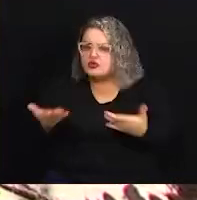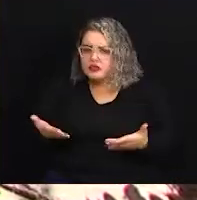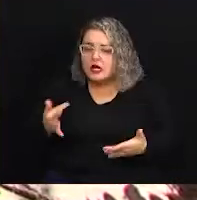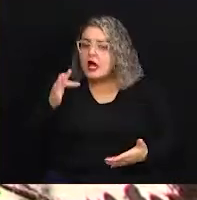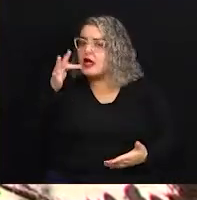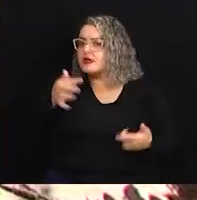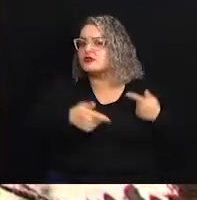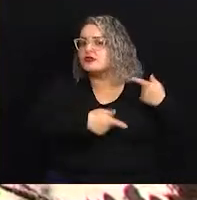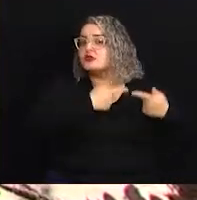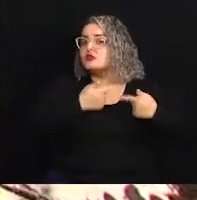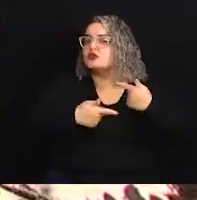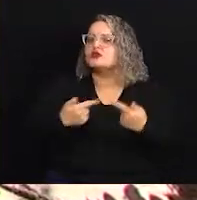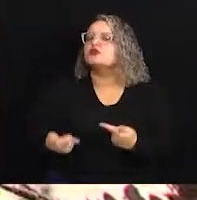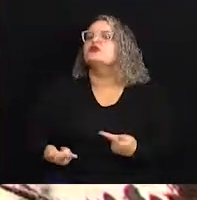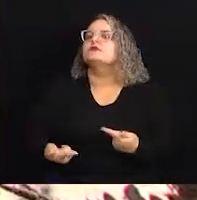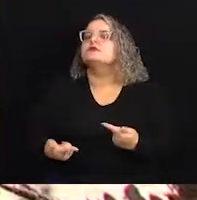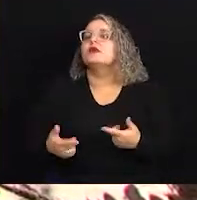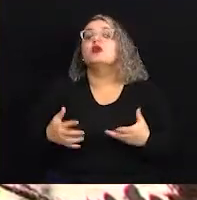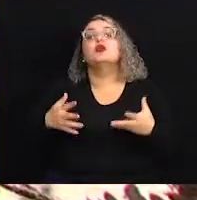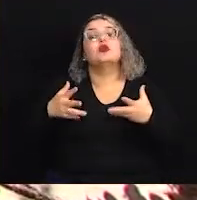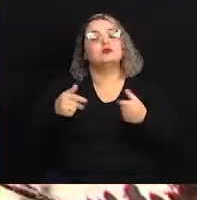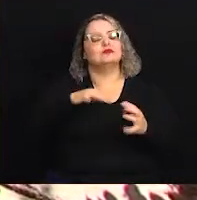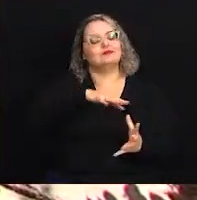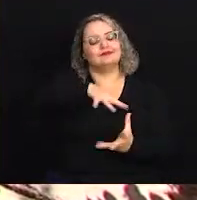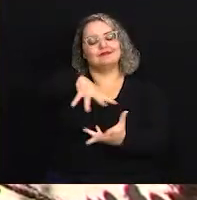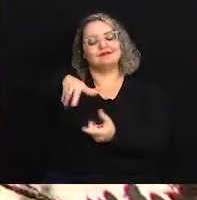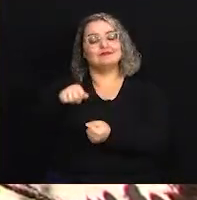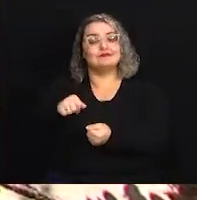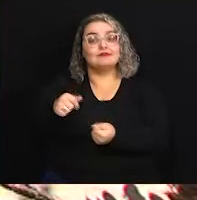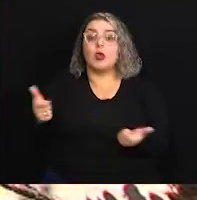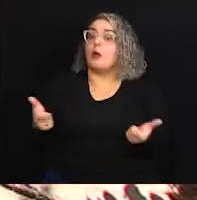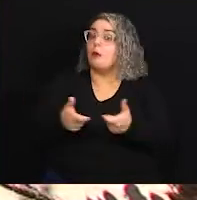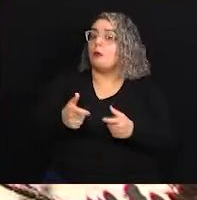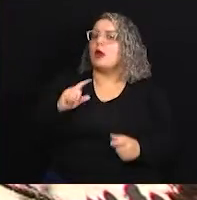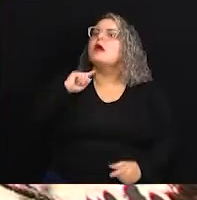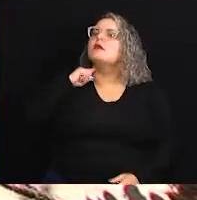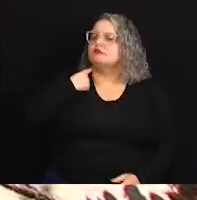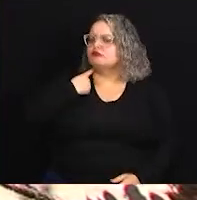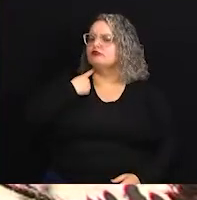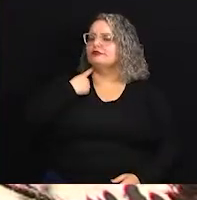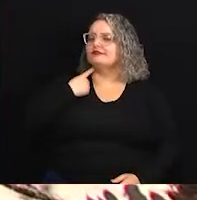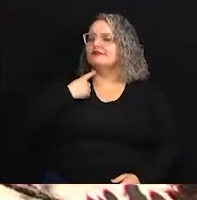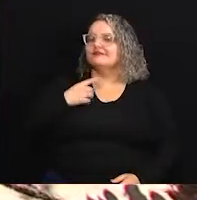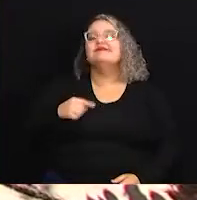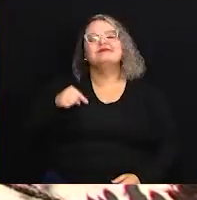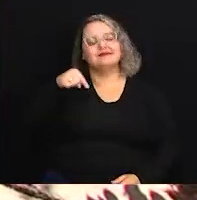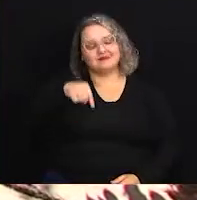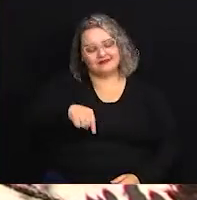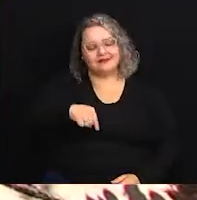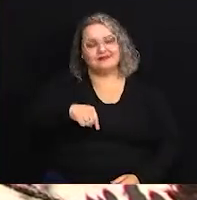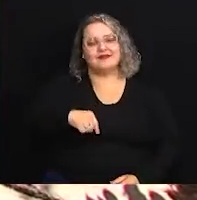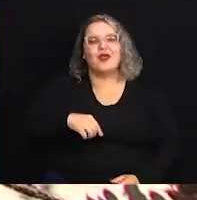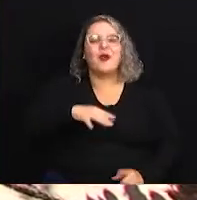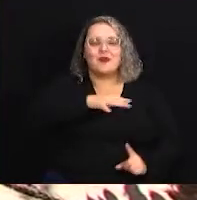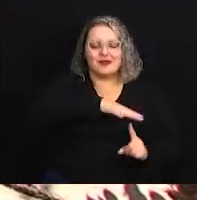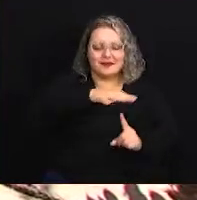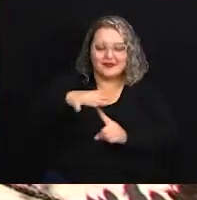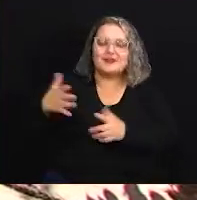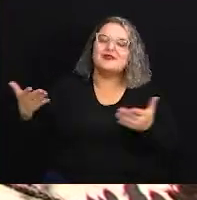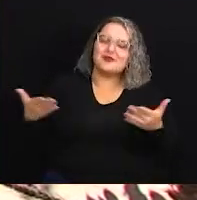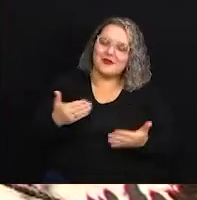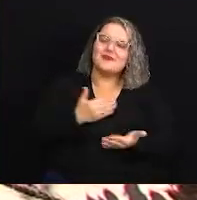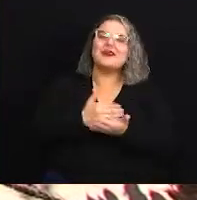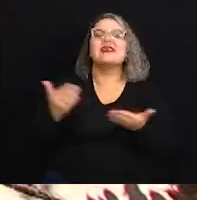futuras gerações, tornando o planeta menos poluído? Descubra no Meu Ambiente de hoje, que